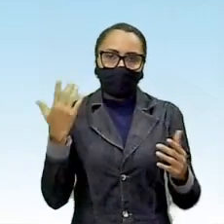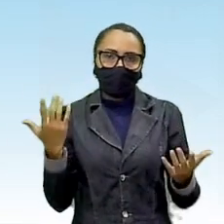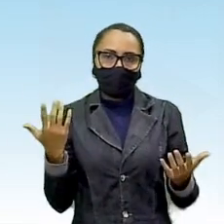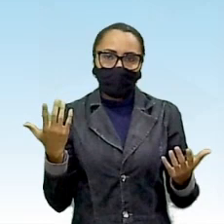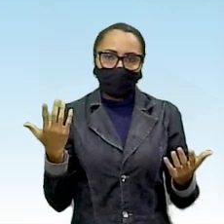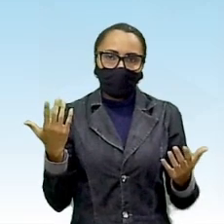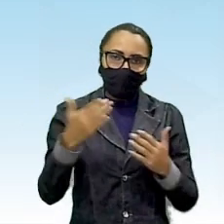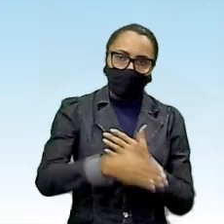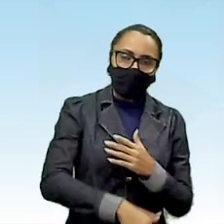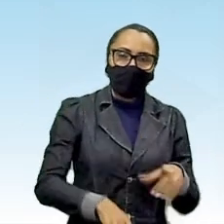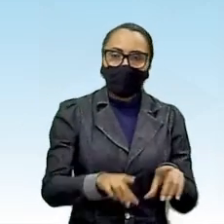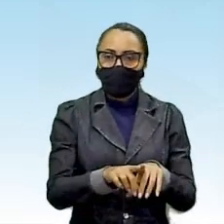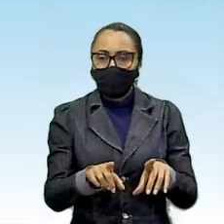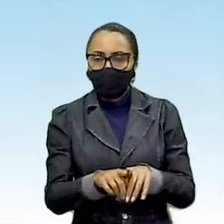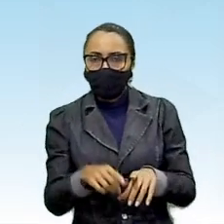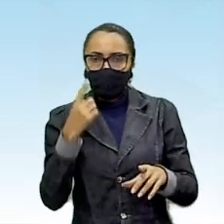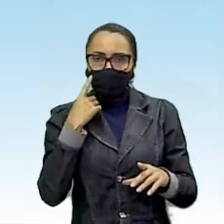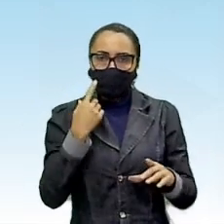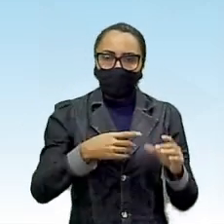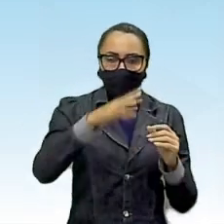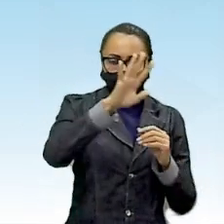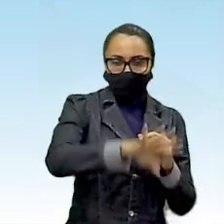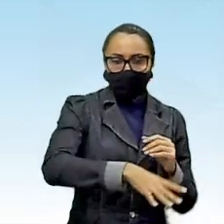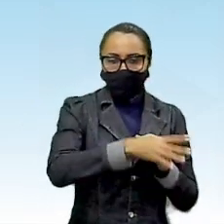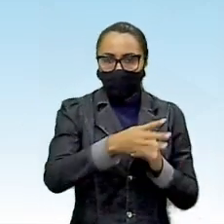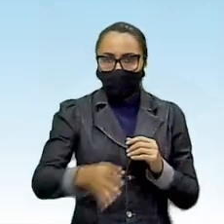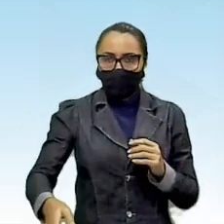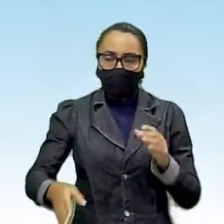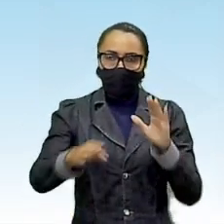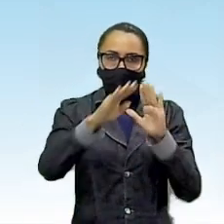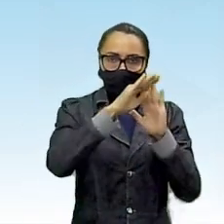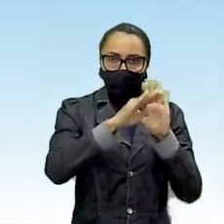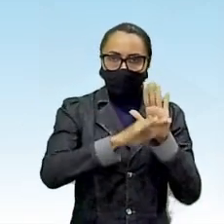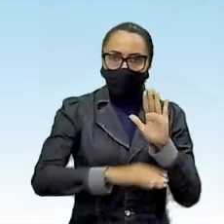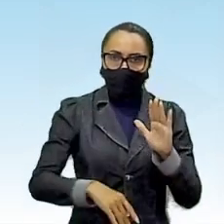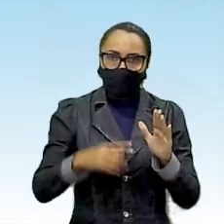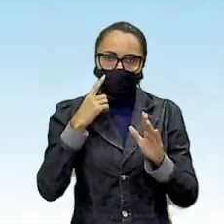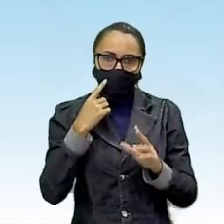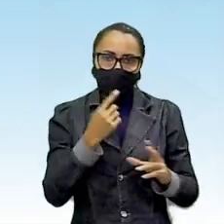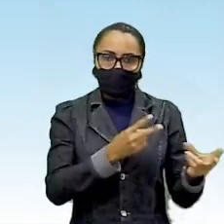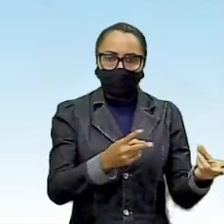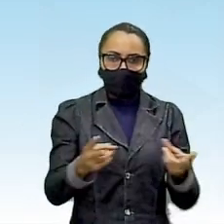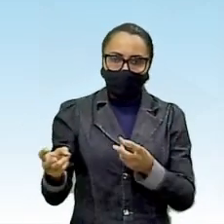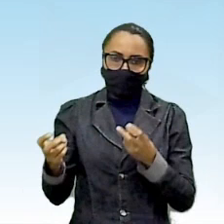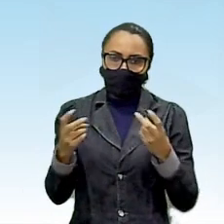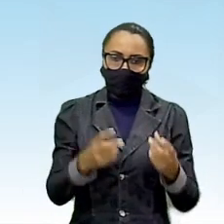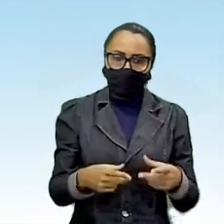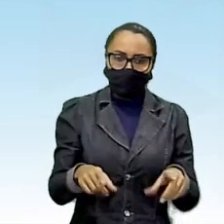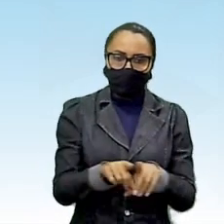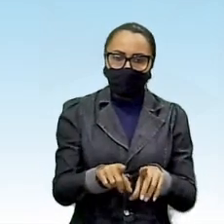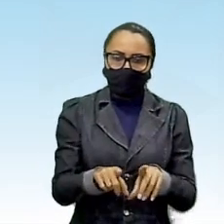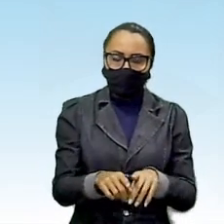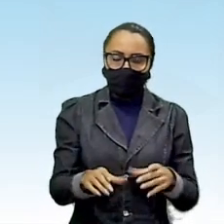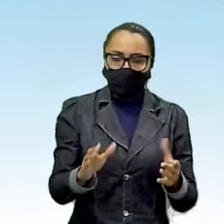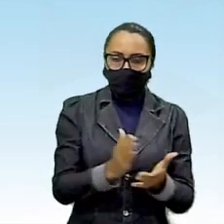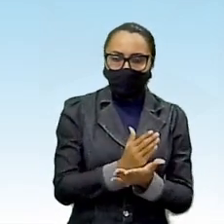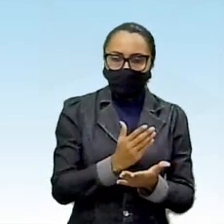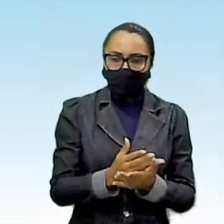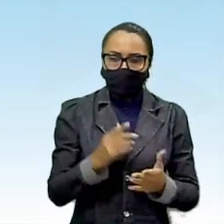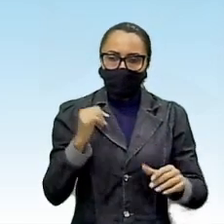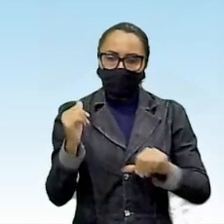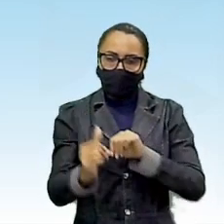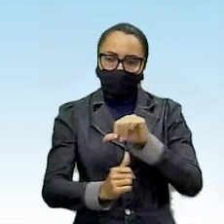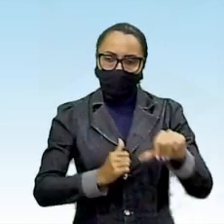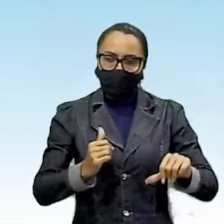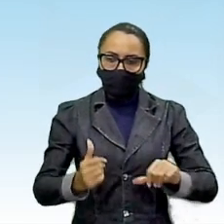também tabela, né, de forma de identificação de riscos também, né, e algumas outras